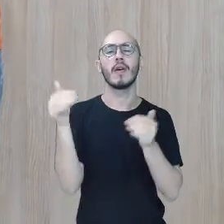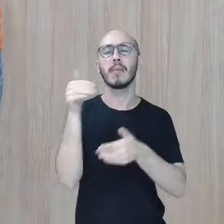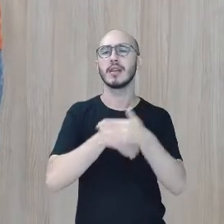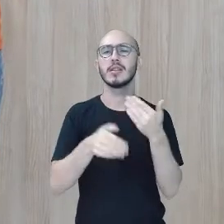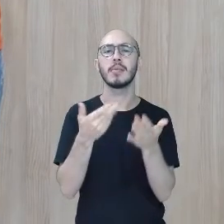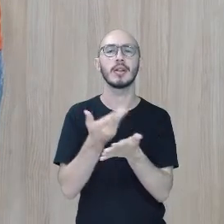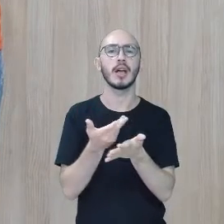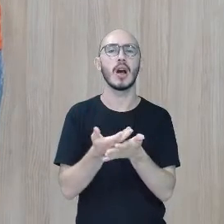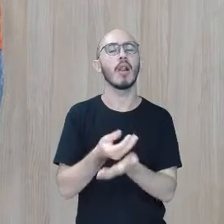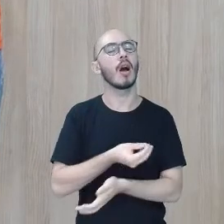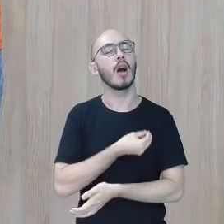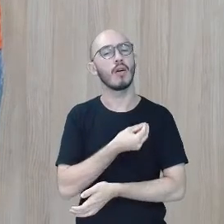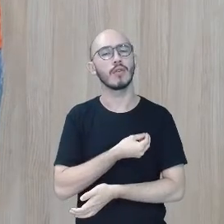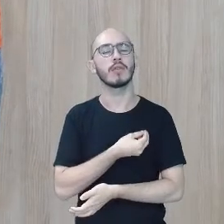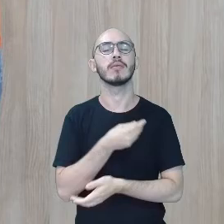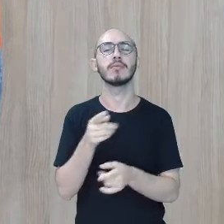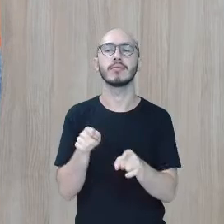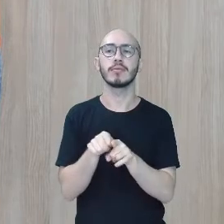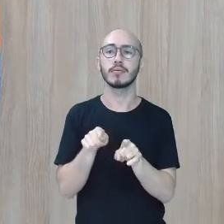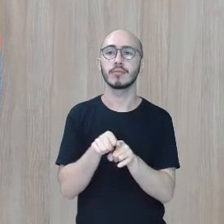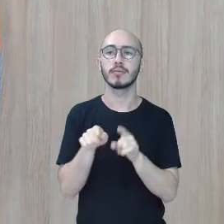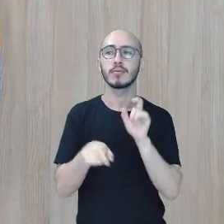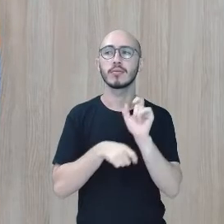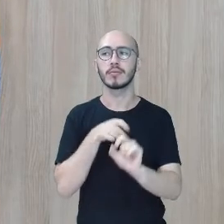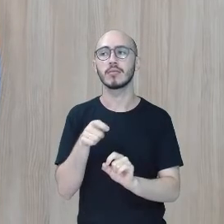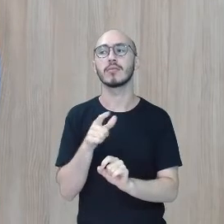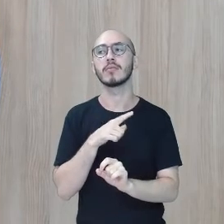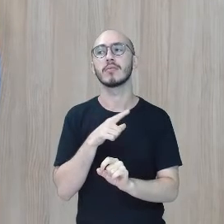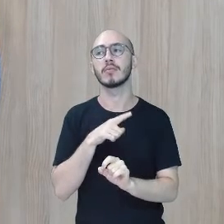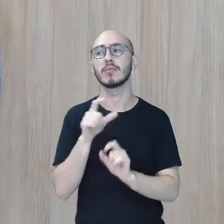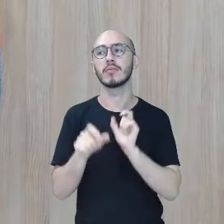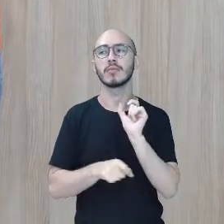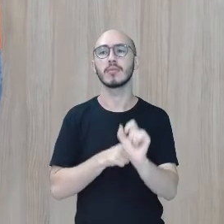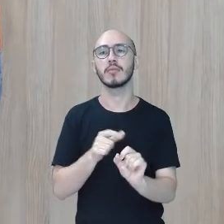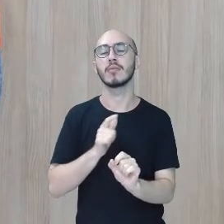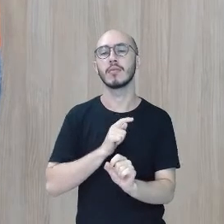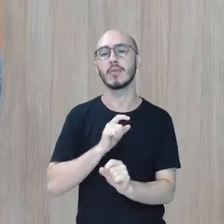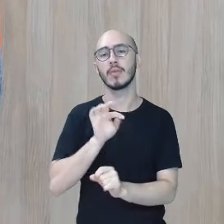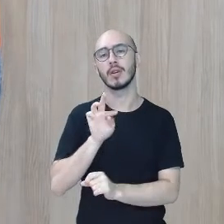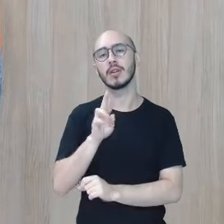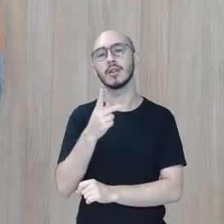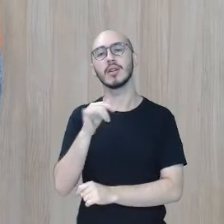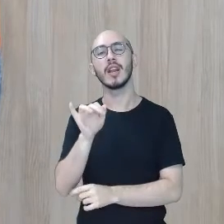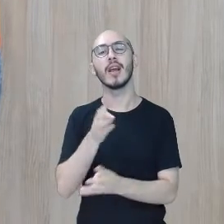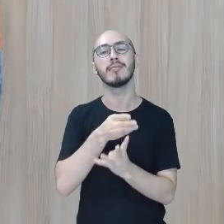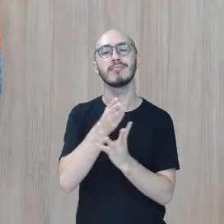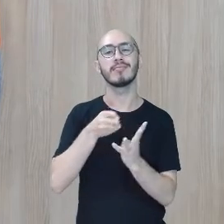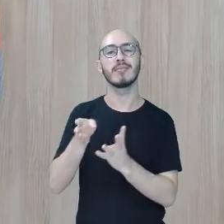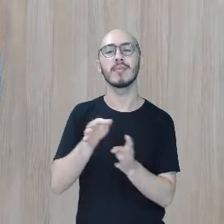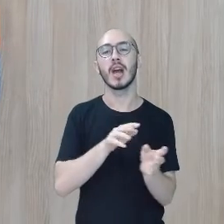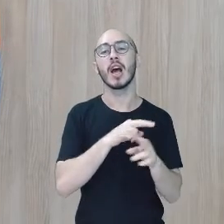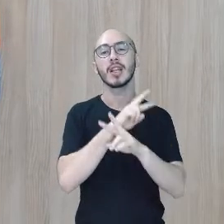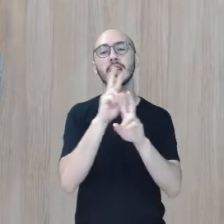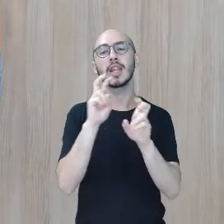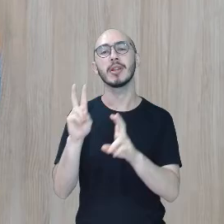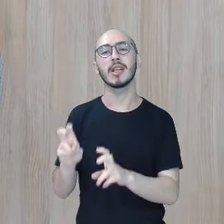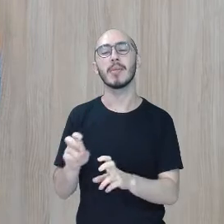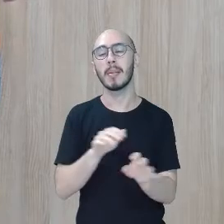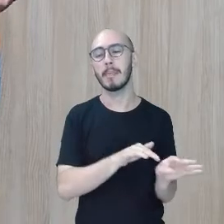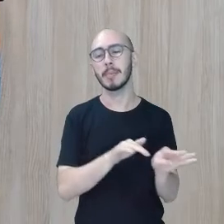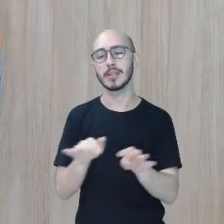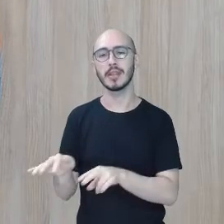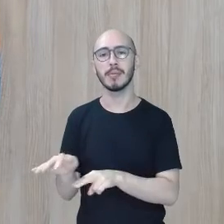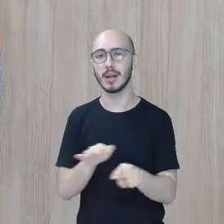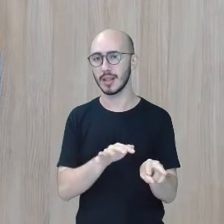participar aqui ao vivo aqui do chat com a gente, mas também existe lá a trilha, tá? A trilha da semana, onde você pode